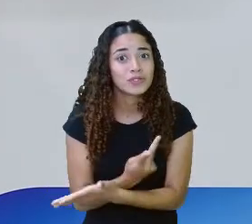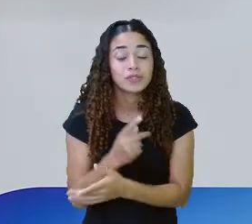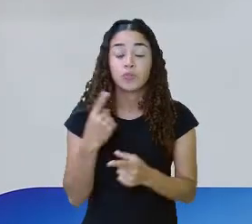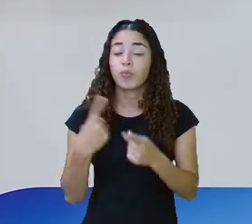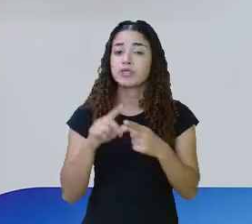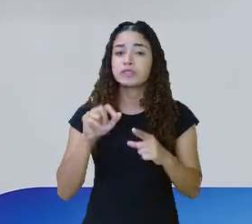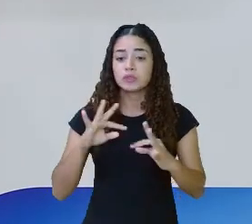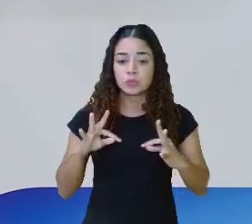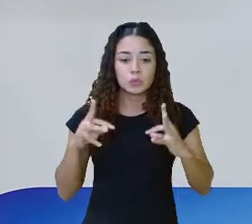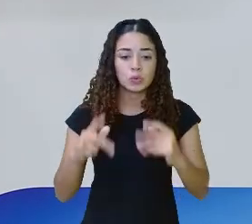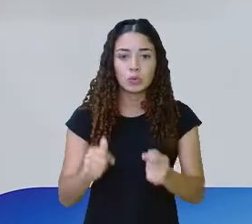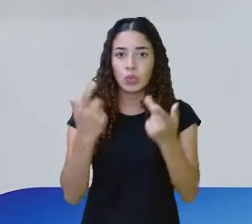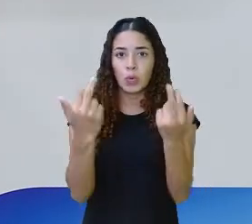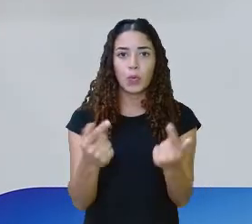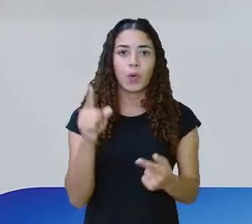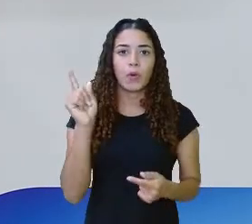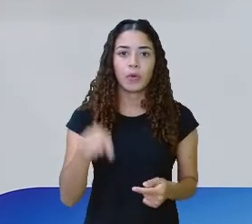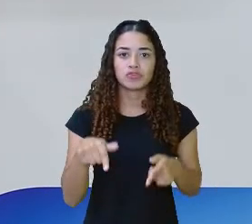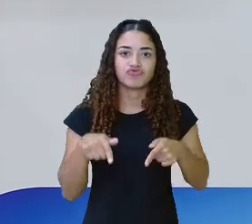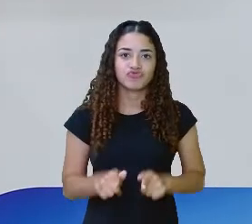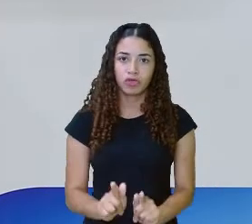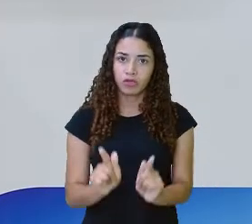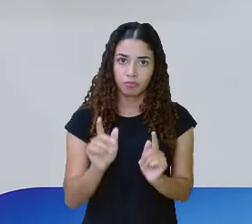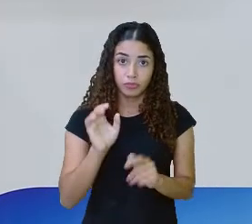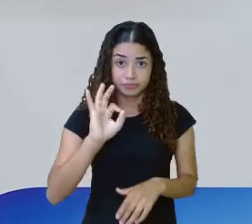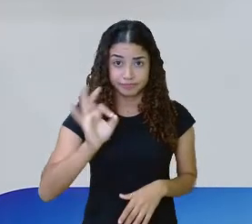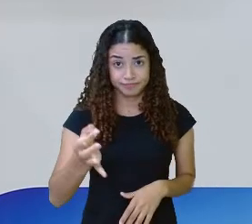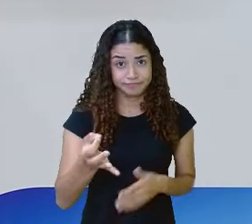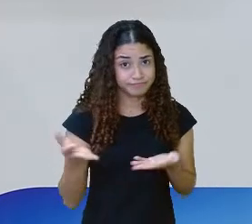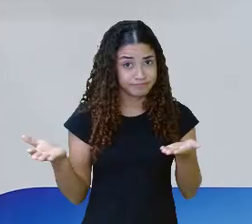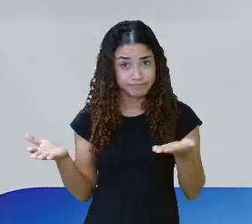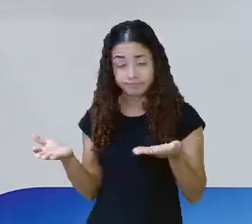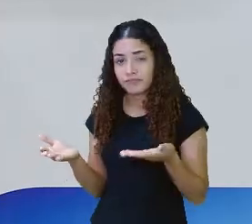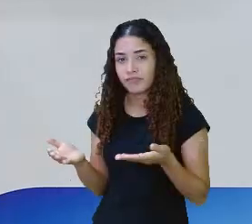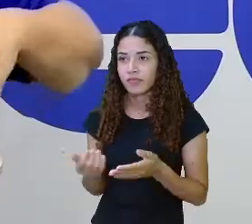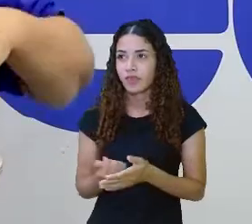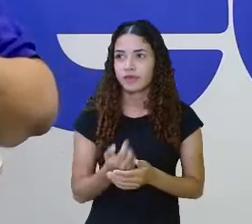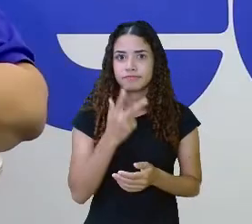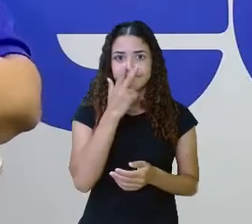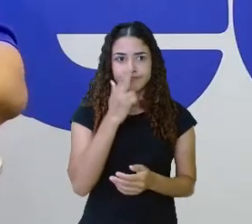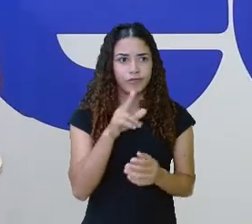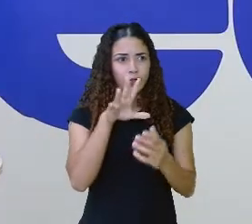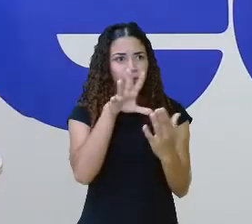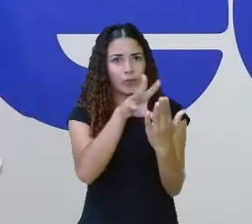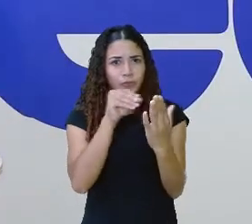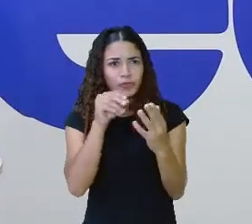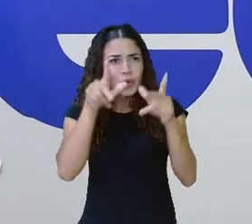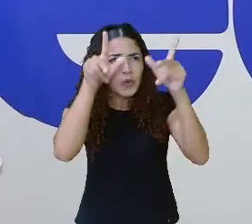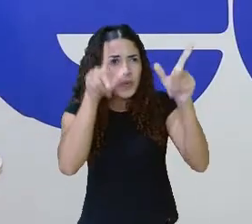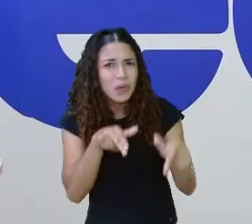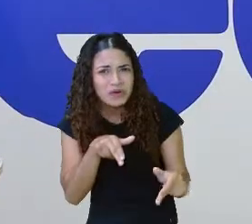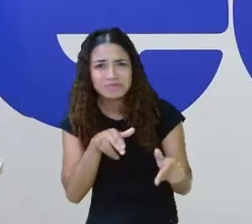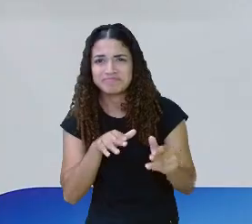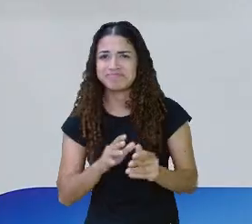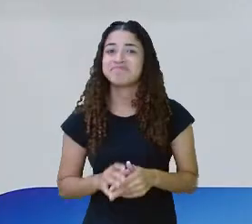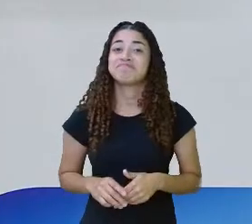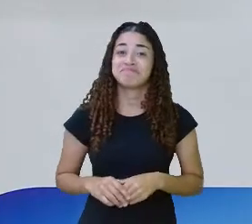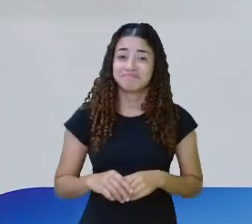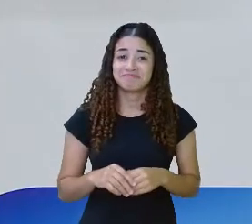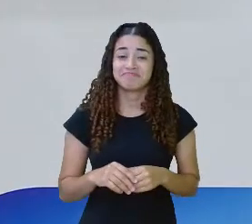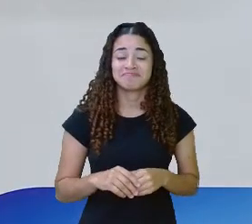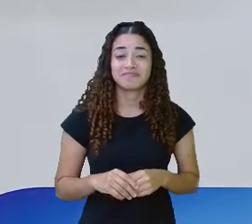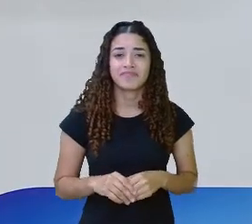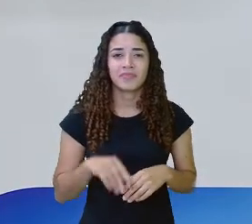mundo igual, seria o quê? Gêmeos? Não é não, professora Isabel? Seriam clones. Seriam clones, não é verdade? Pois é, então,